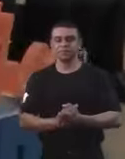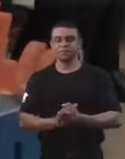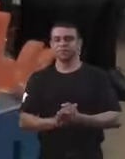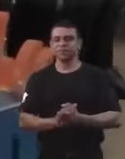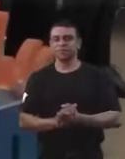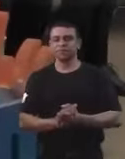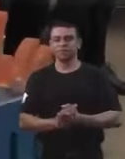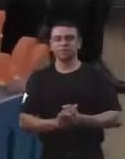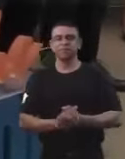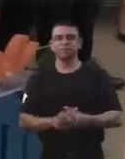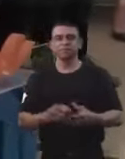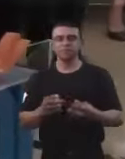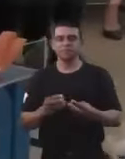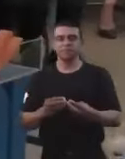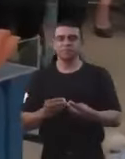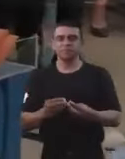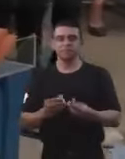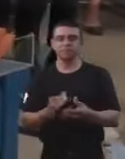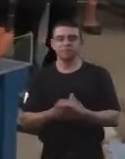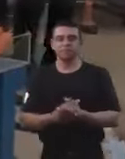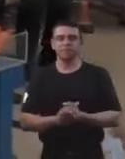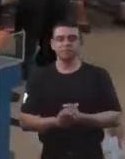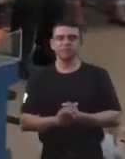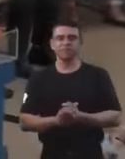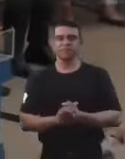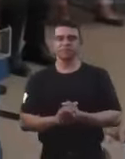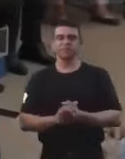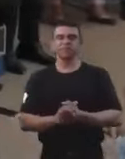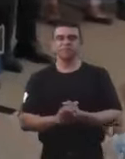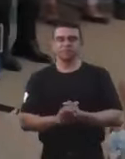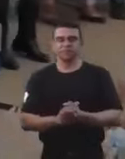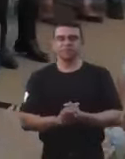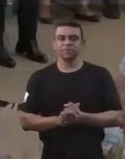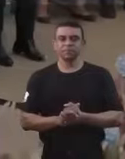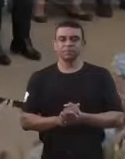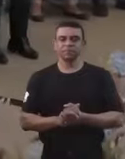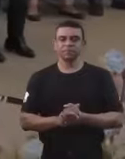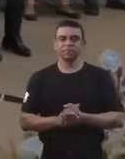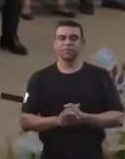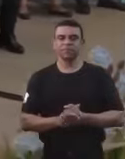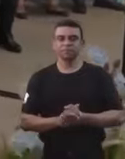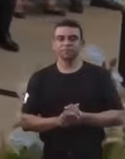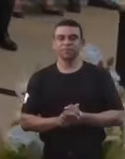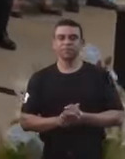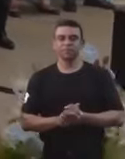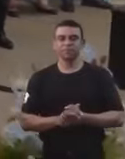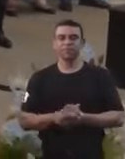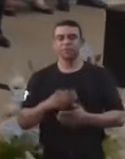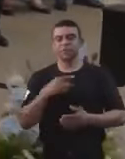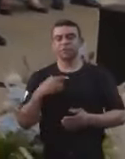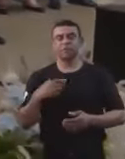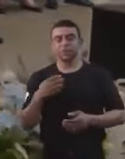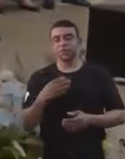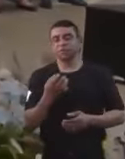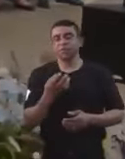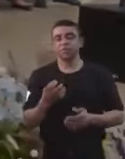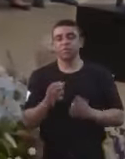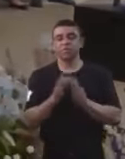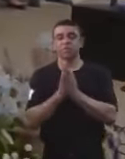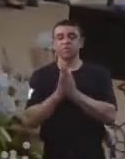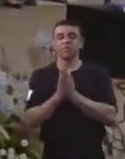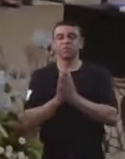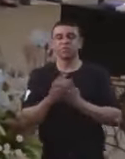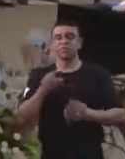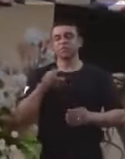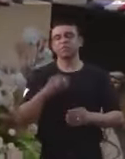Pastor, como é que eu faço para vencer a contenda no meu coração? Olha a graça, olha o poder da graça. Pastor,